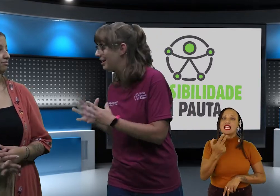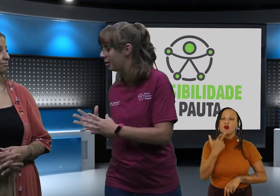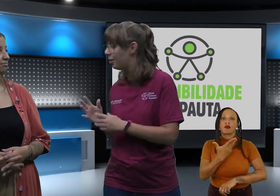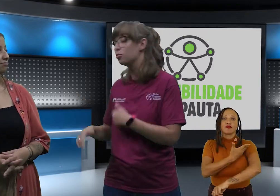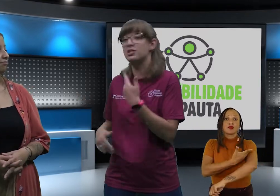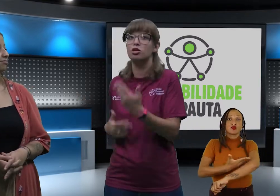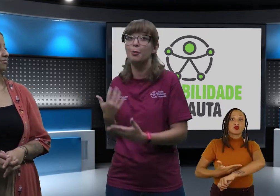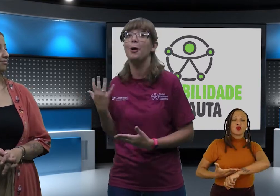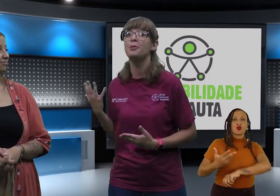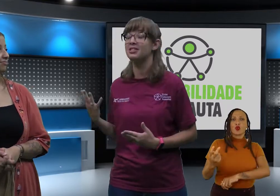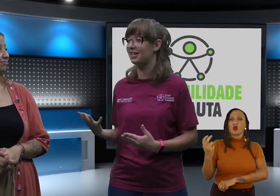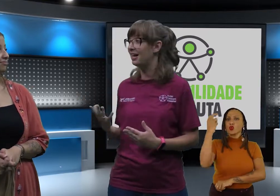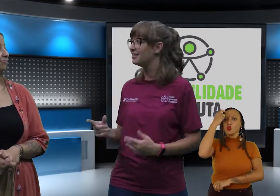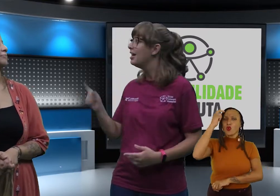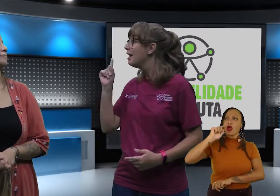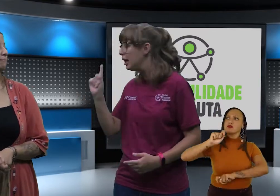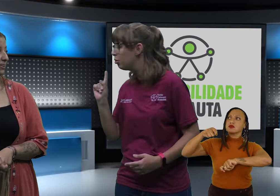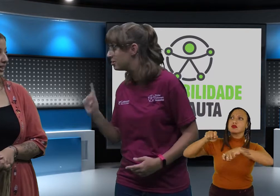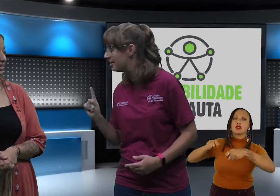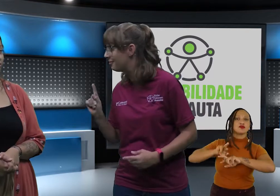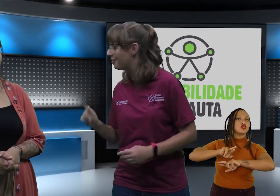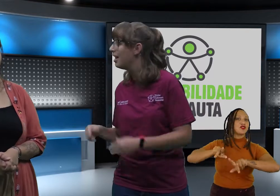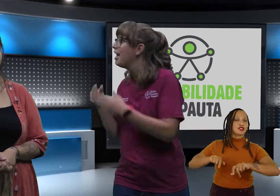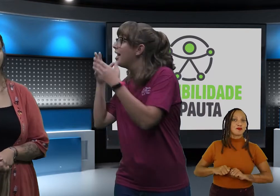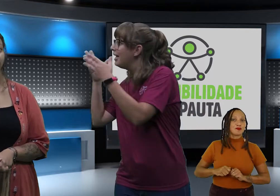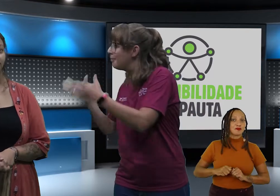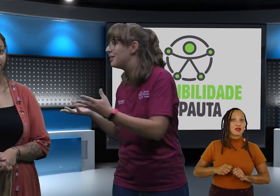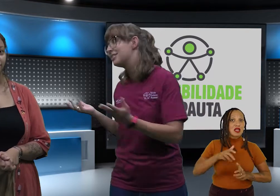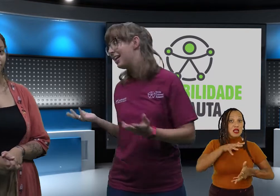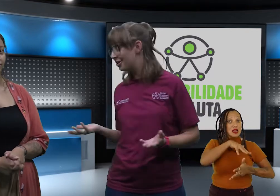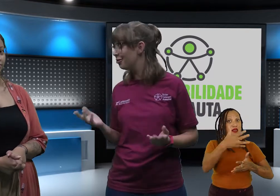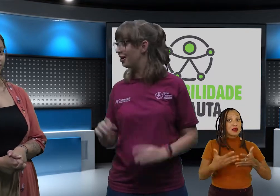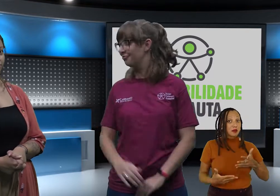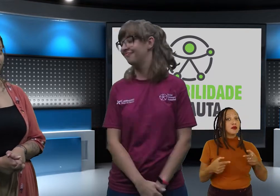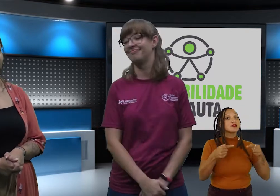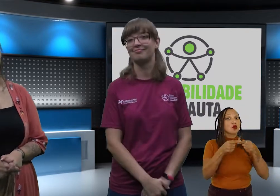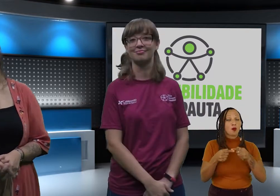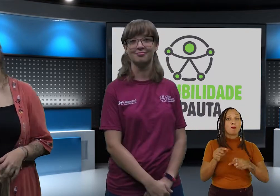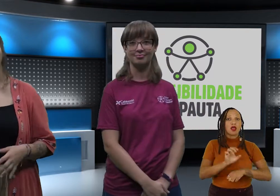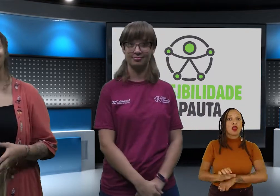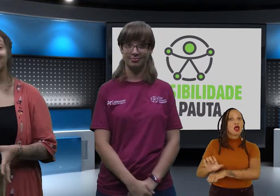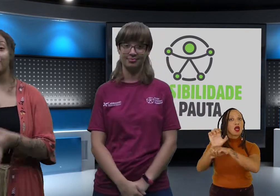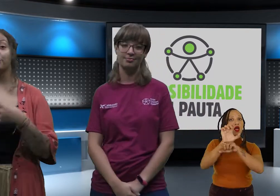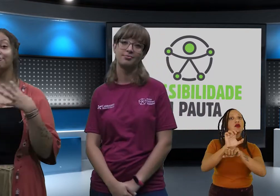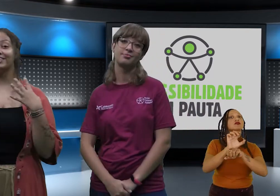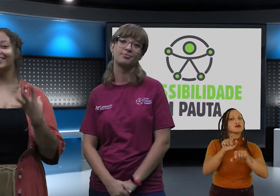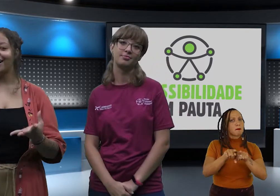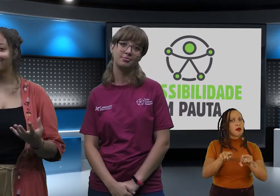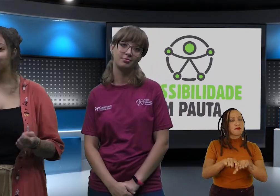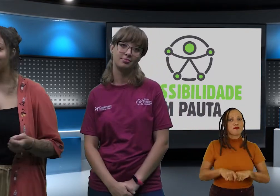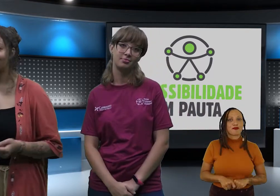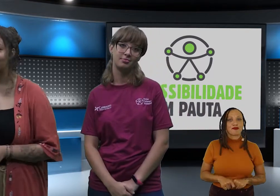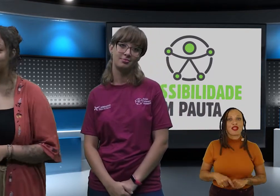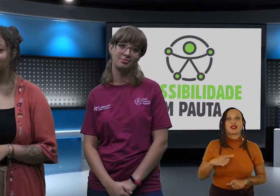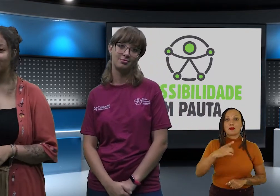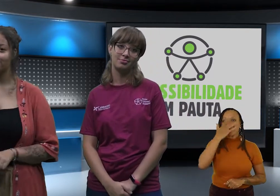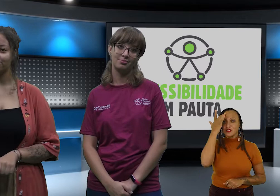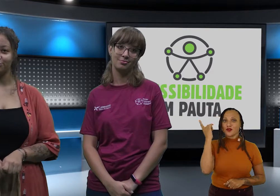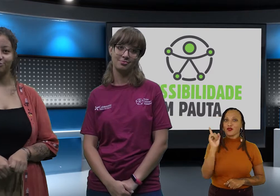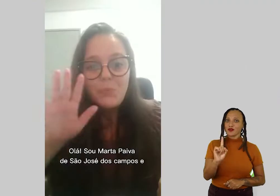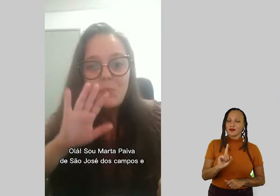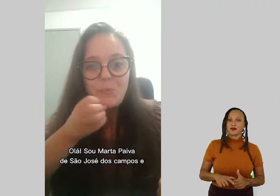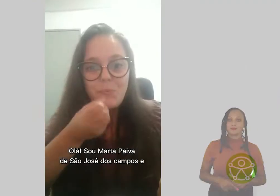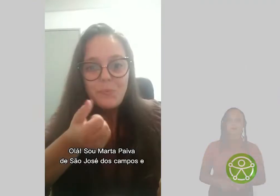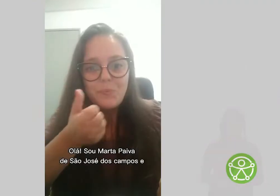própria língua, os seus próprios sinais. Inclusive, Libras é regional. E a gente tem convidados para falar sobre o